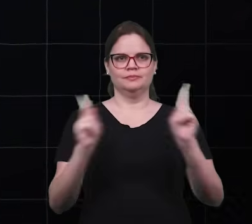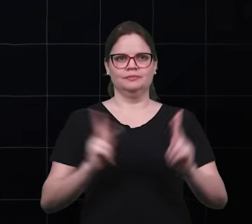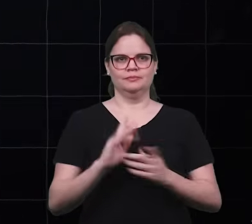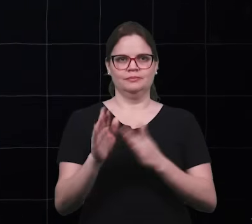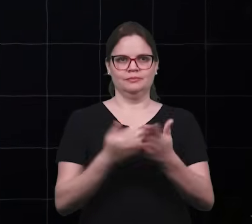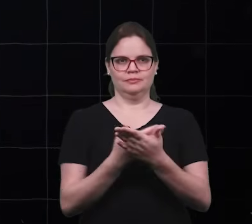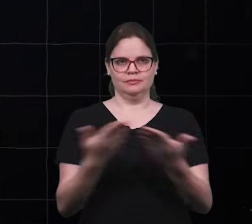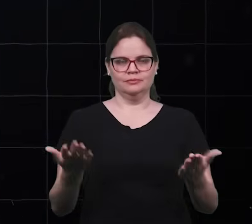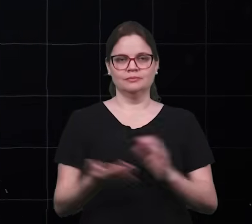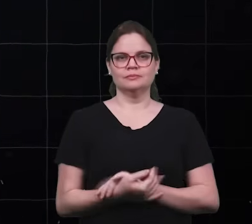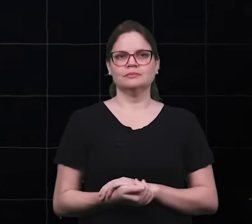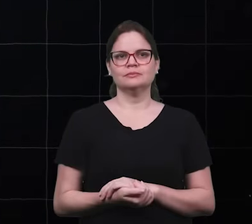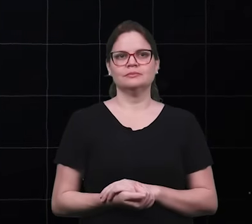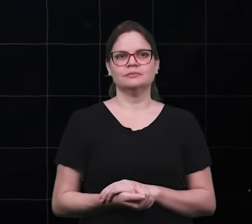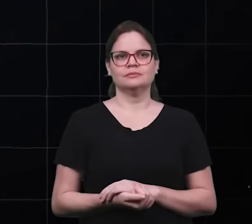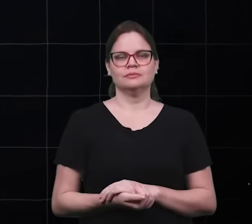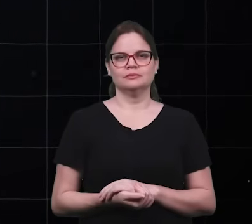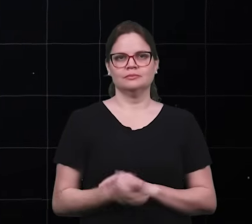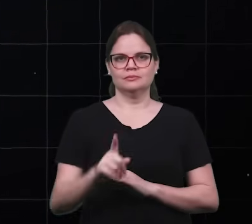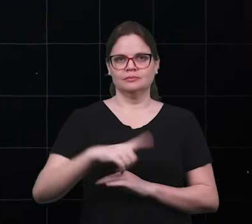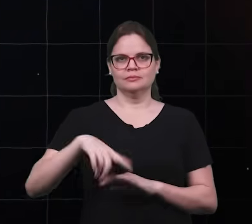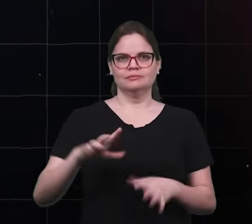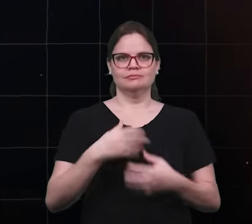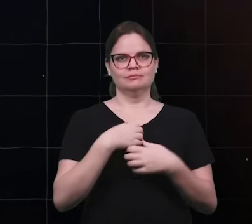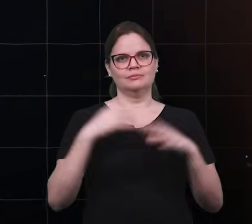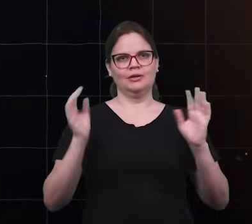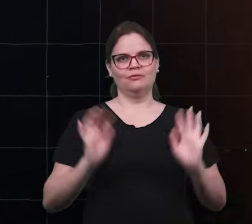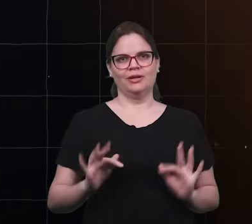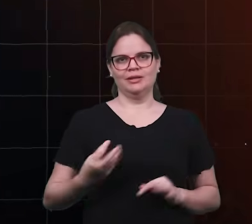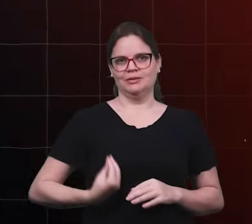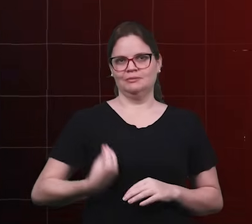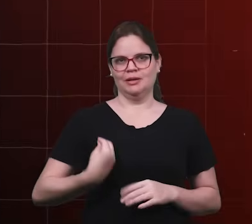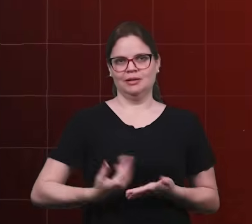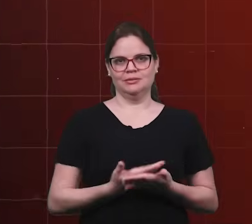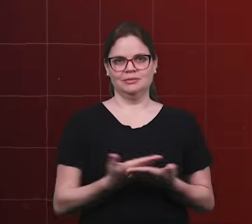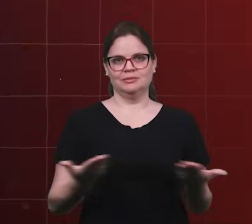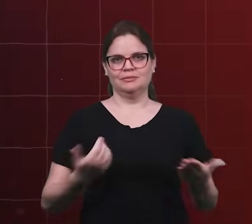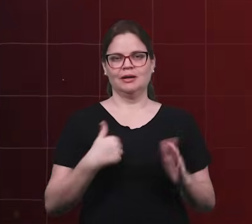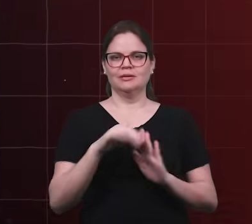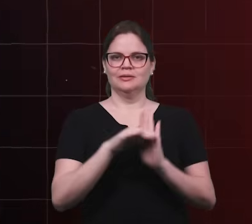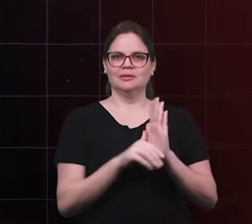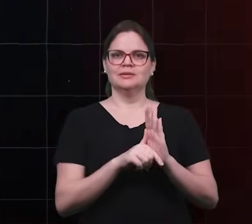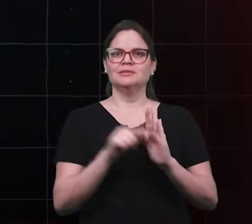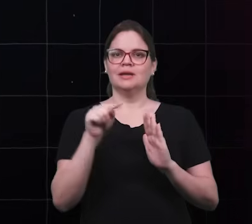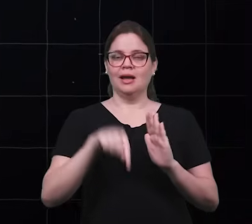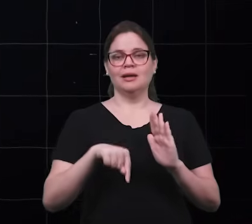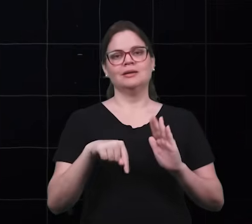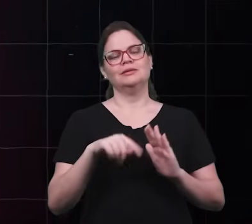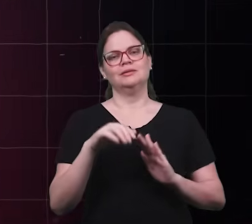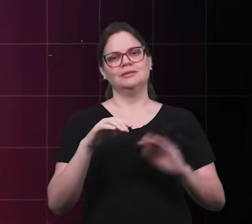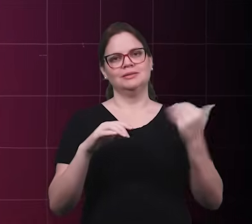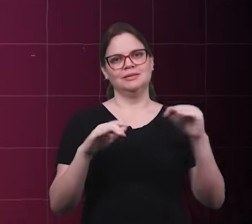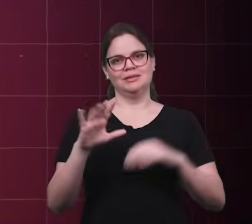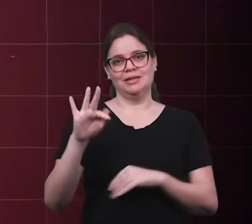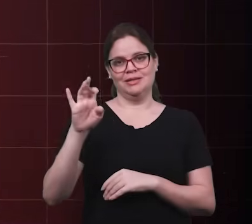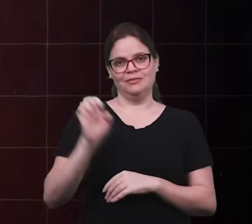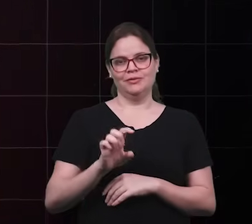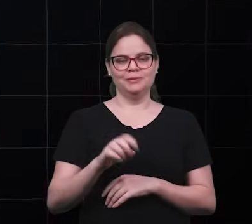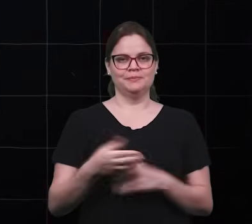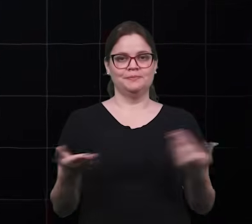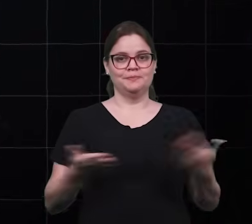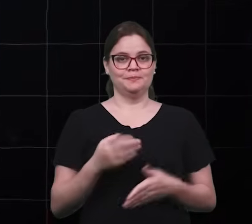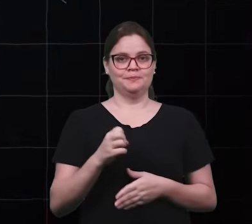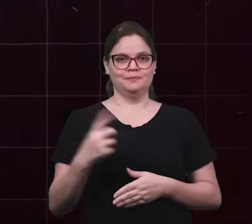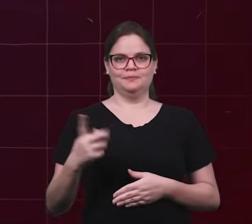todos. Nós estamos felizes em participar do programa Ciência e Fé. E nesse episódio